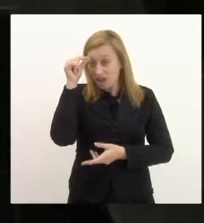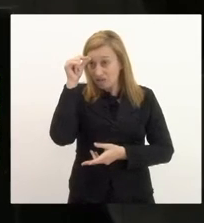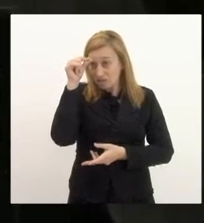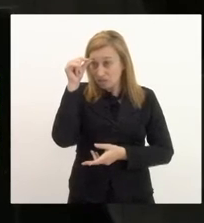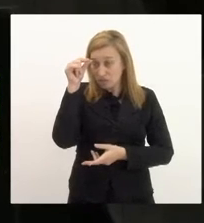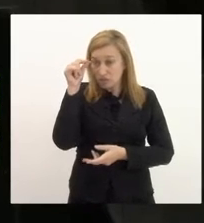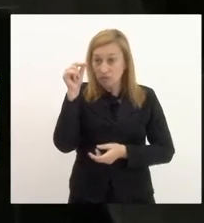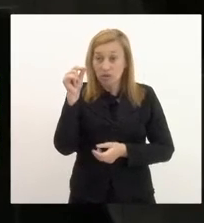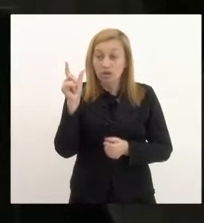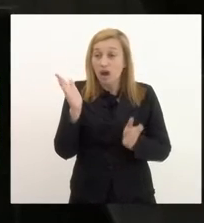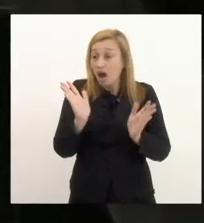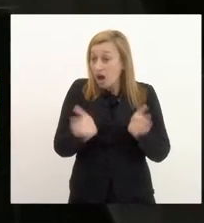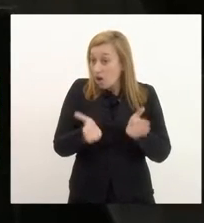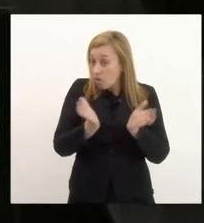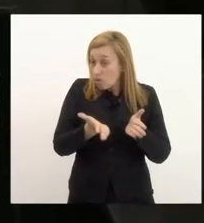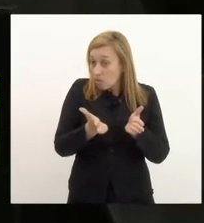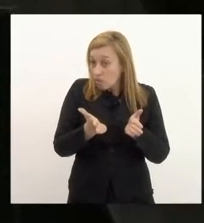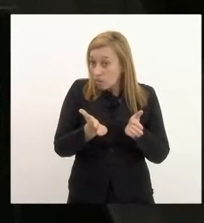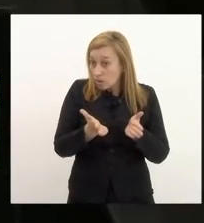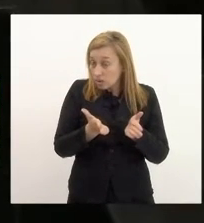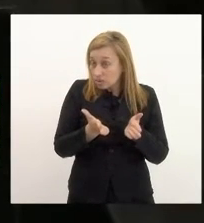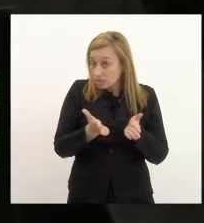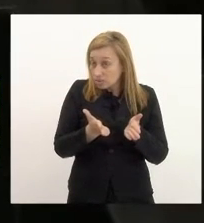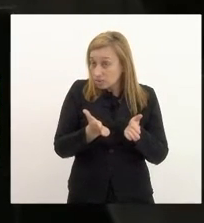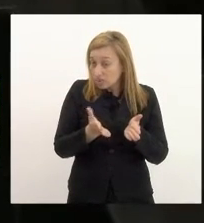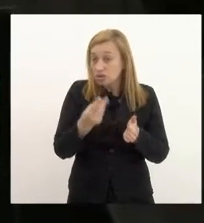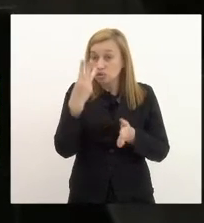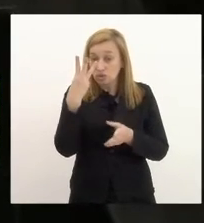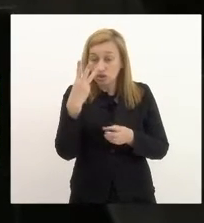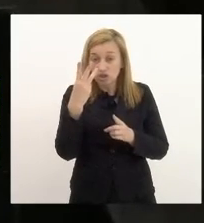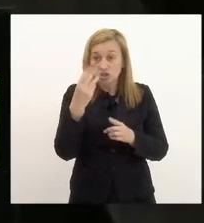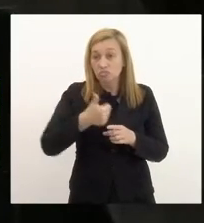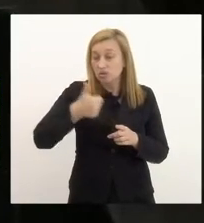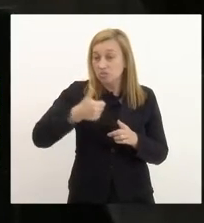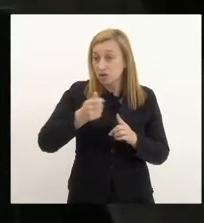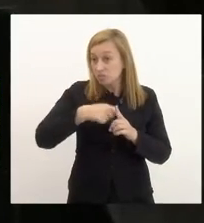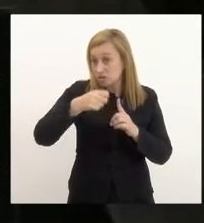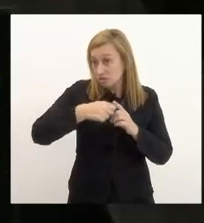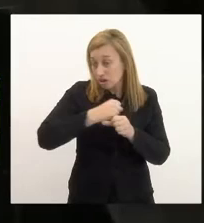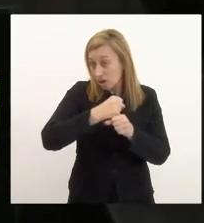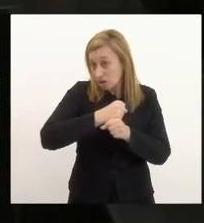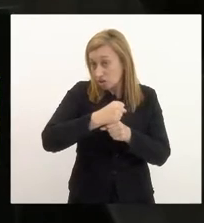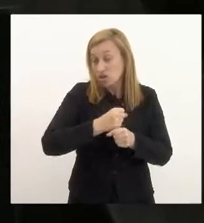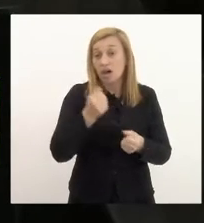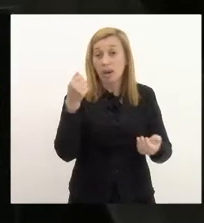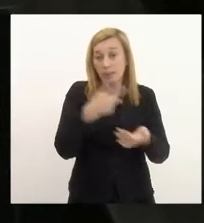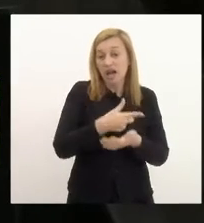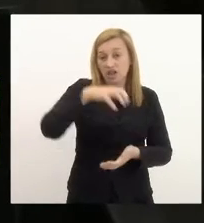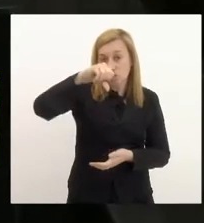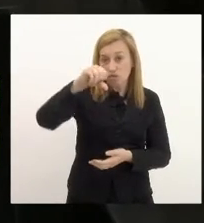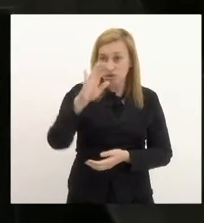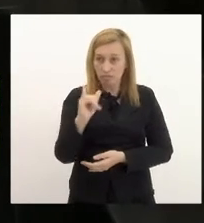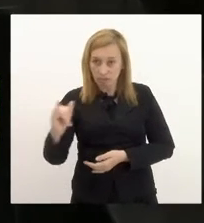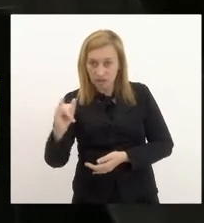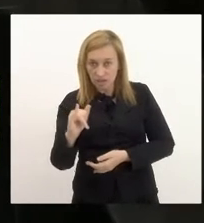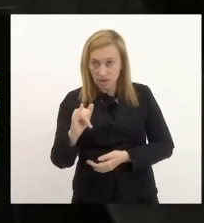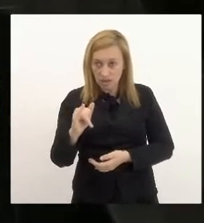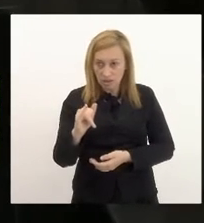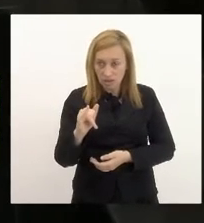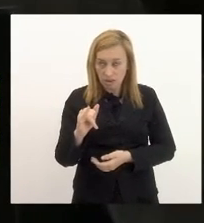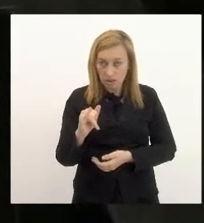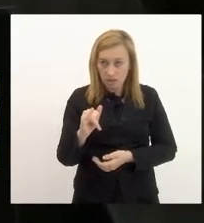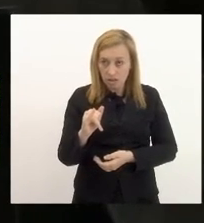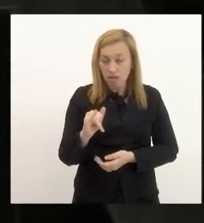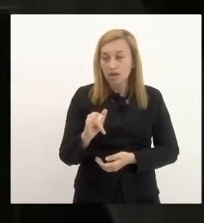caixa Inicial é um livro de caça Inicial os três primeiros anos já que a gente vai pagar 9B nos três primeiros